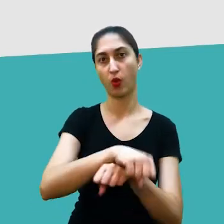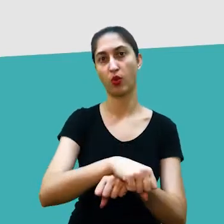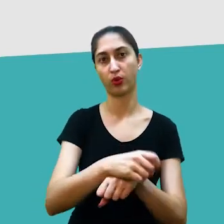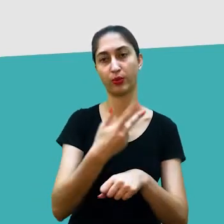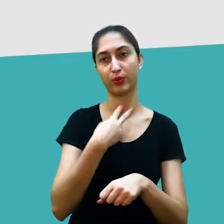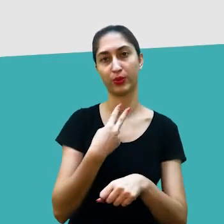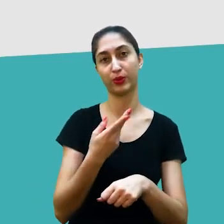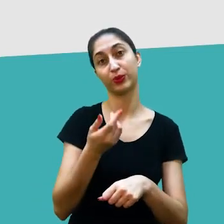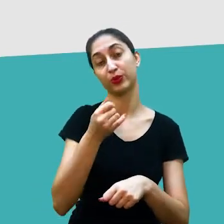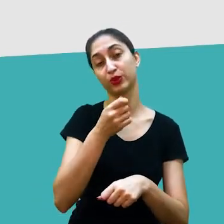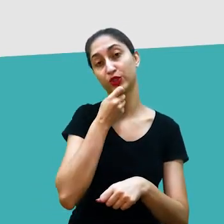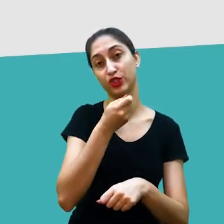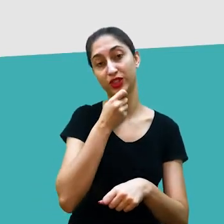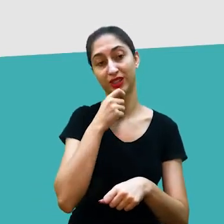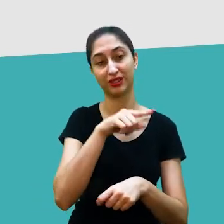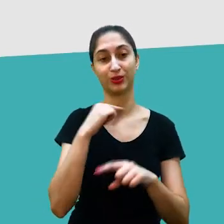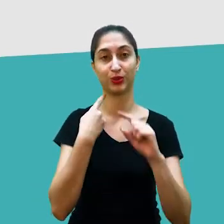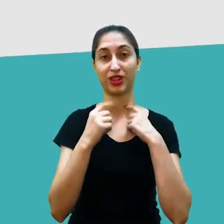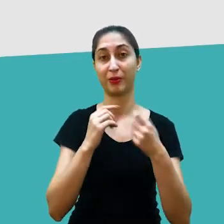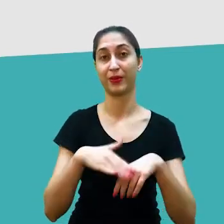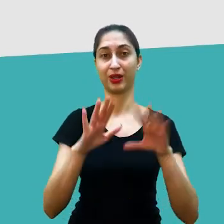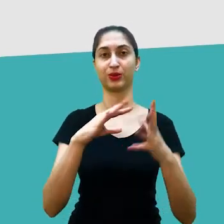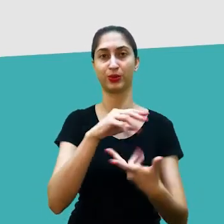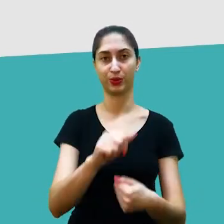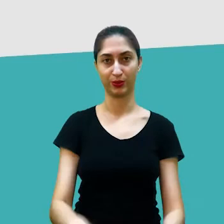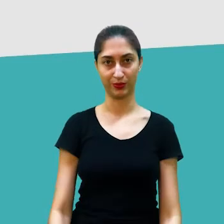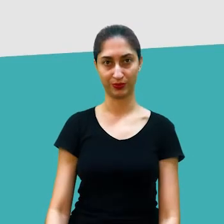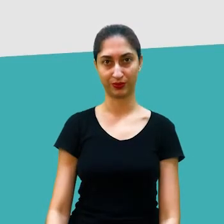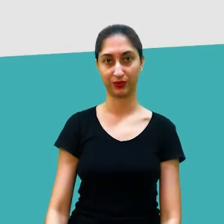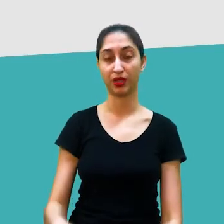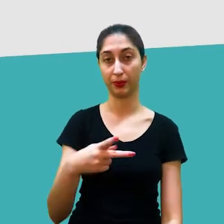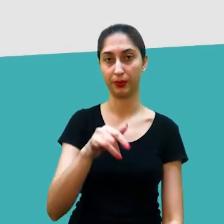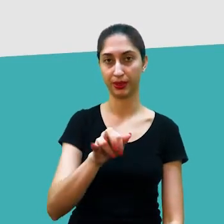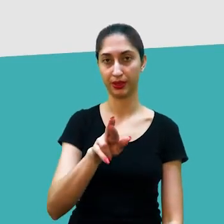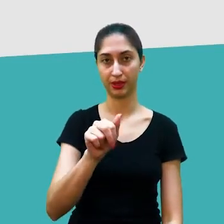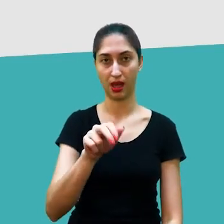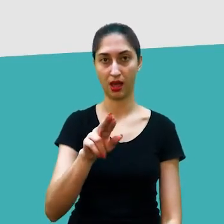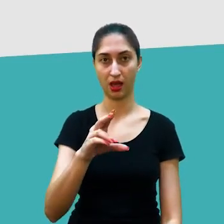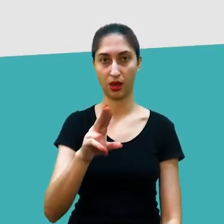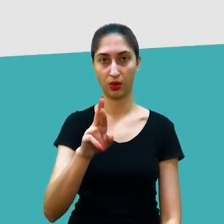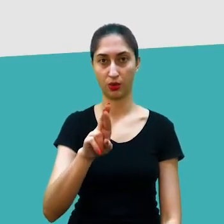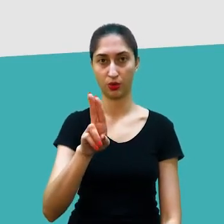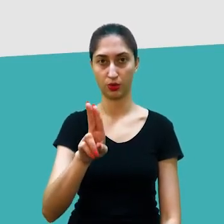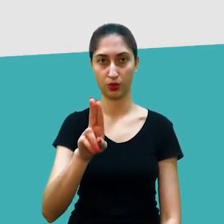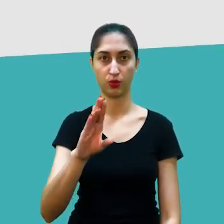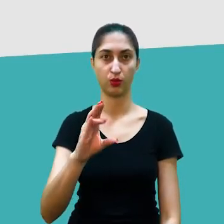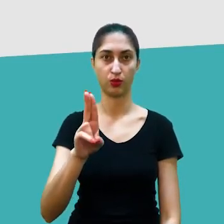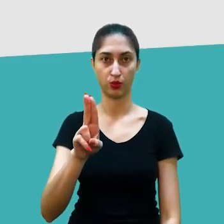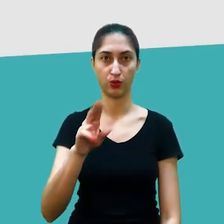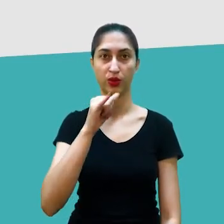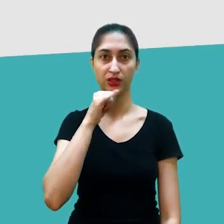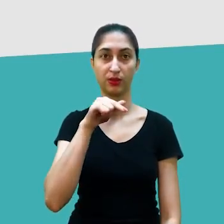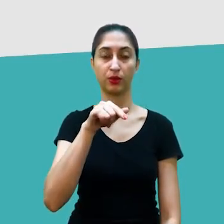peixes pirarucu na Amazônia, do quanto eles infestavam os rios, porque era comida, e a pele ficava jogada, e o